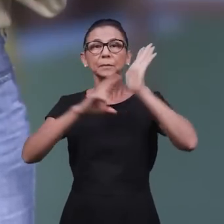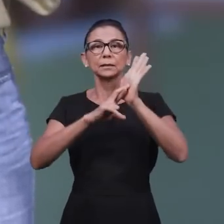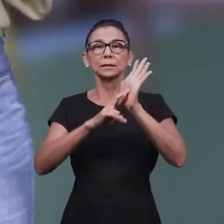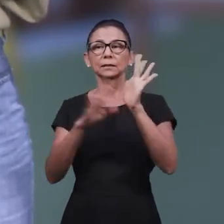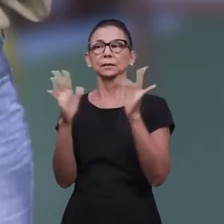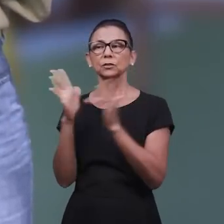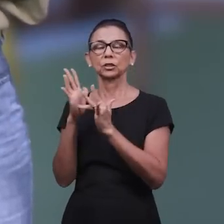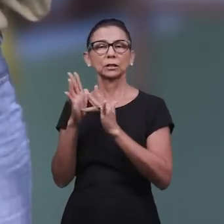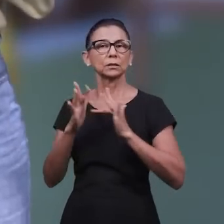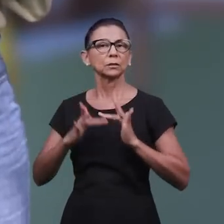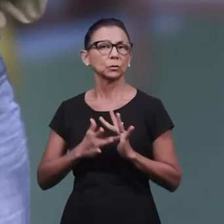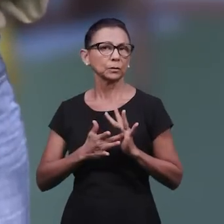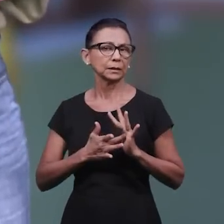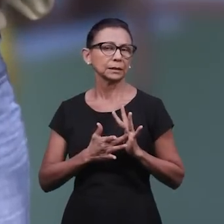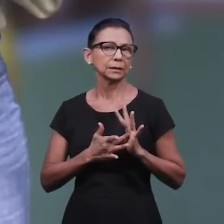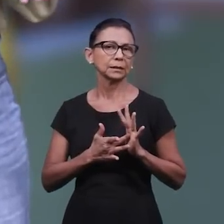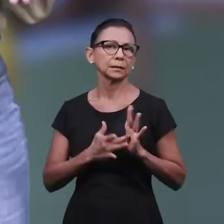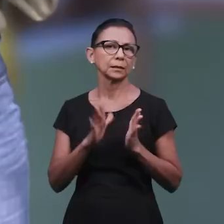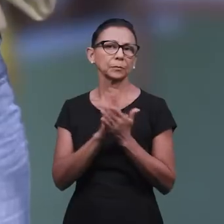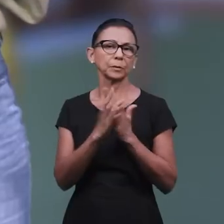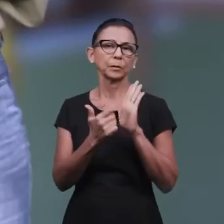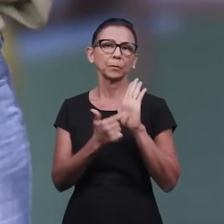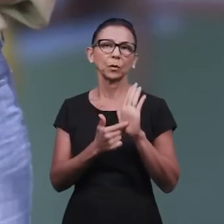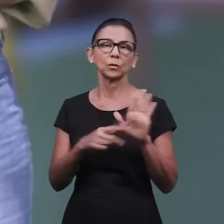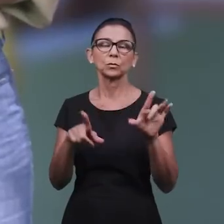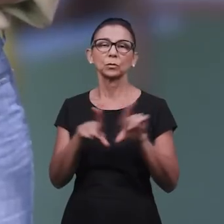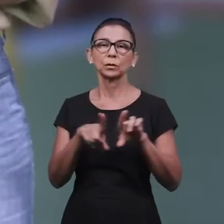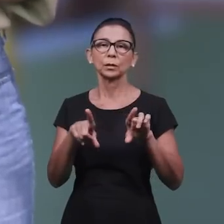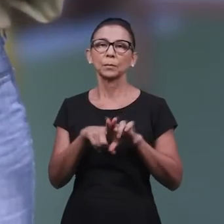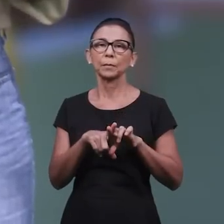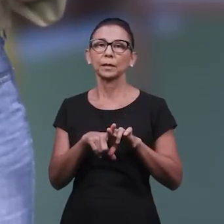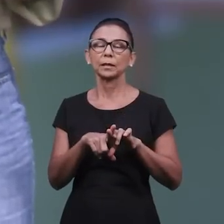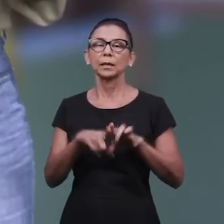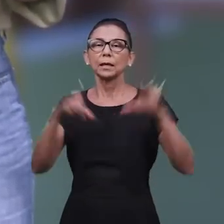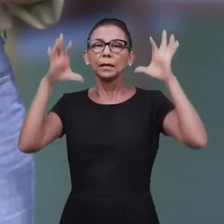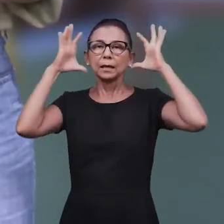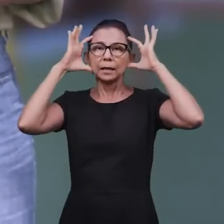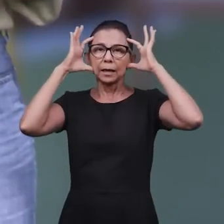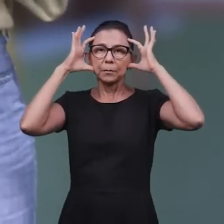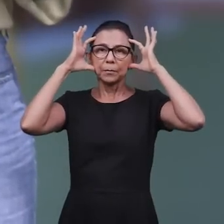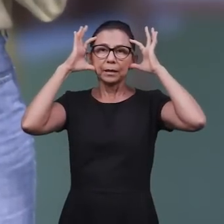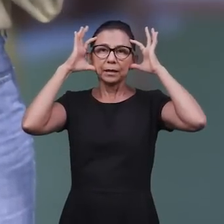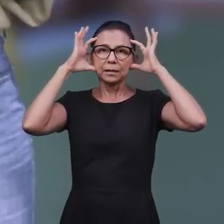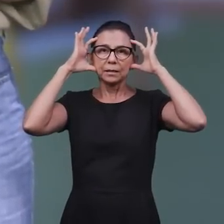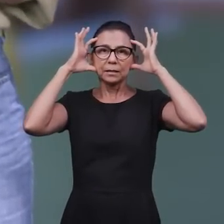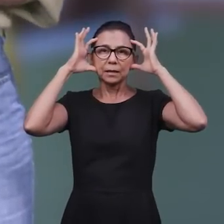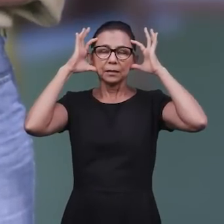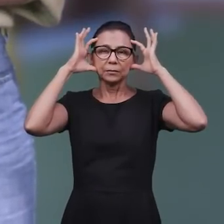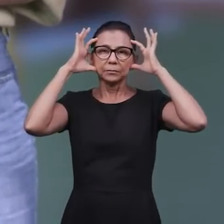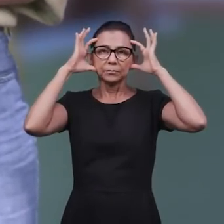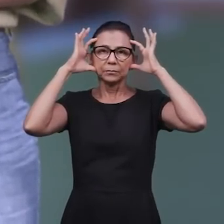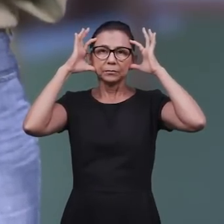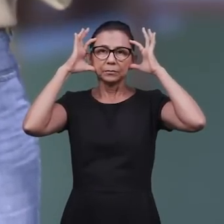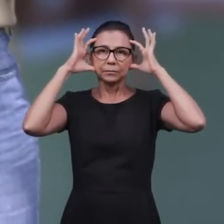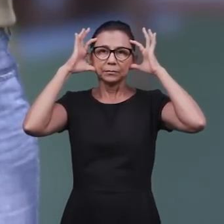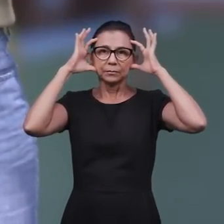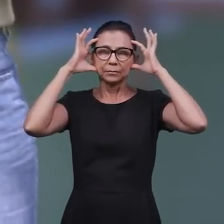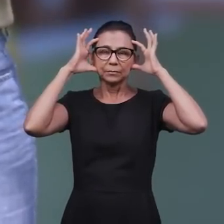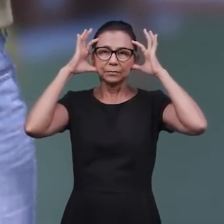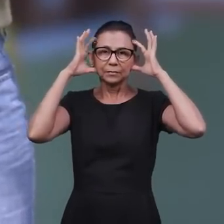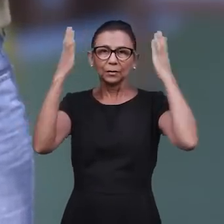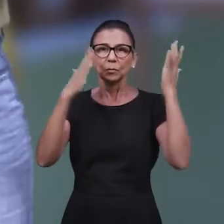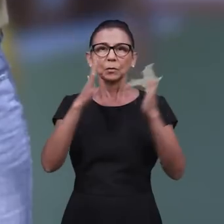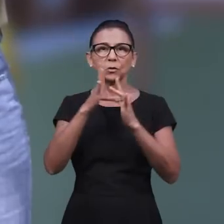diz: como também Cristo é a cabeça da igreja, sendo Ele próprio o Salvador do corpo. E